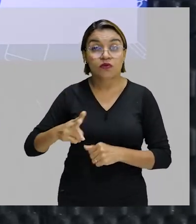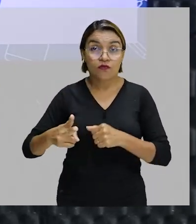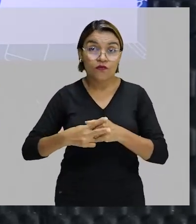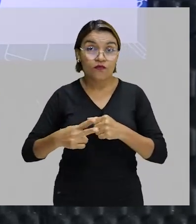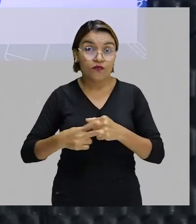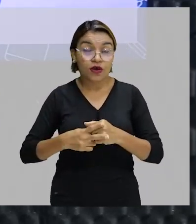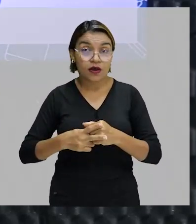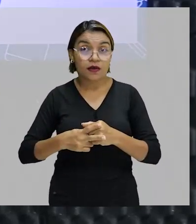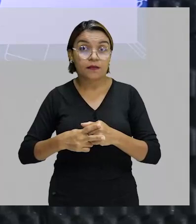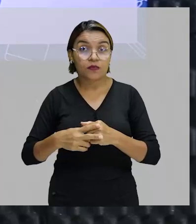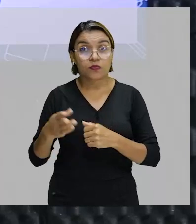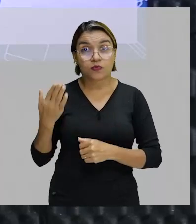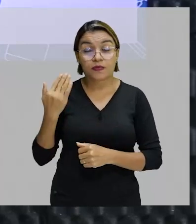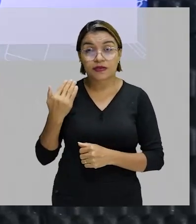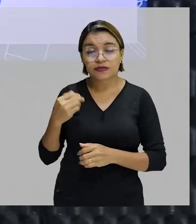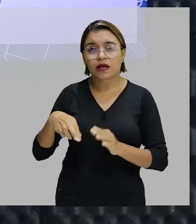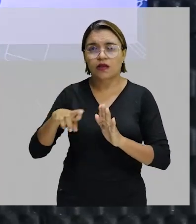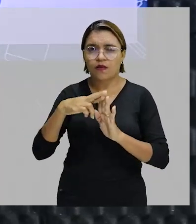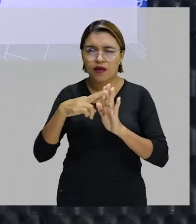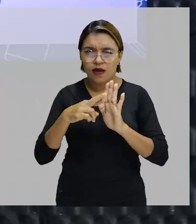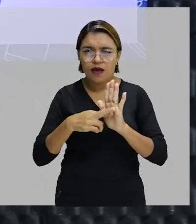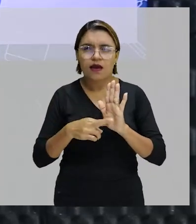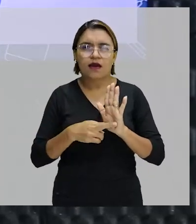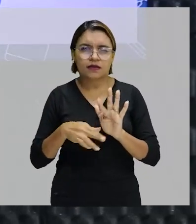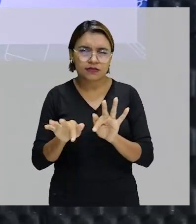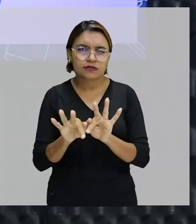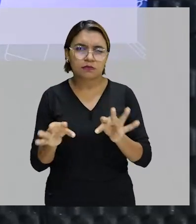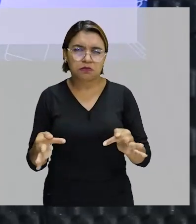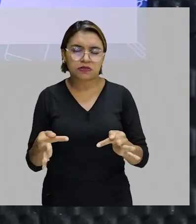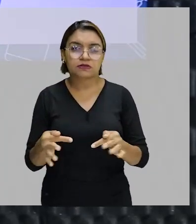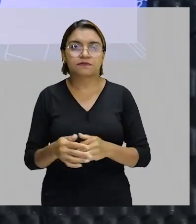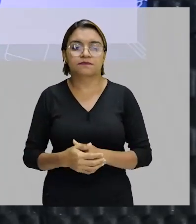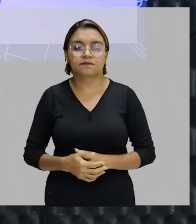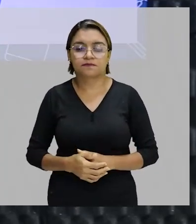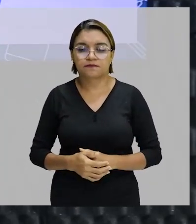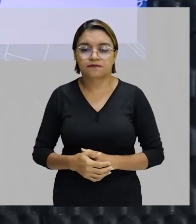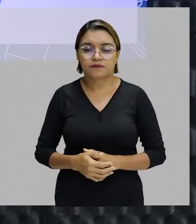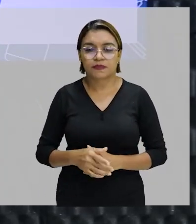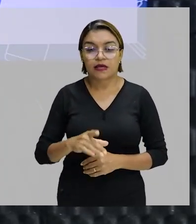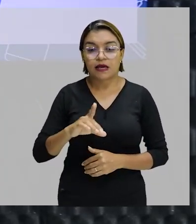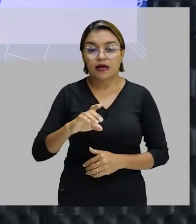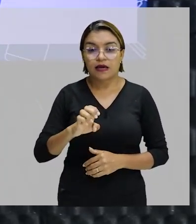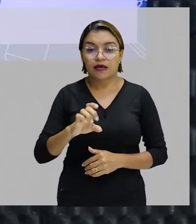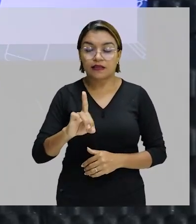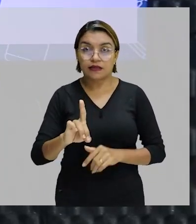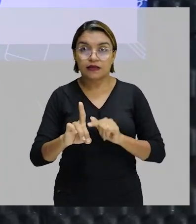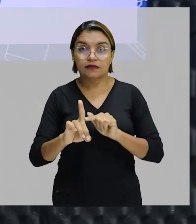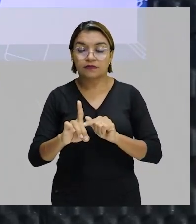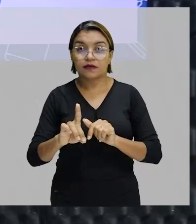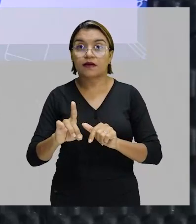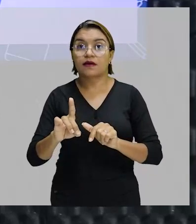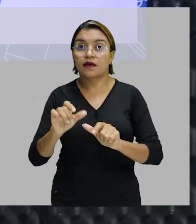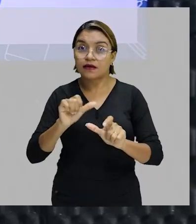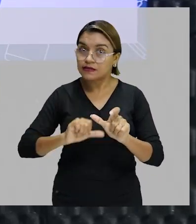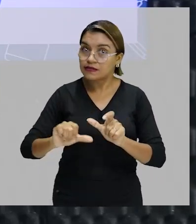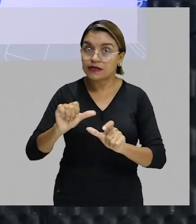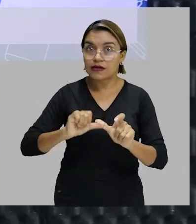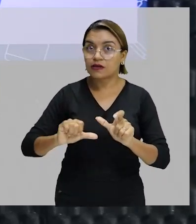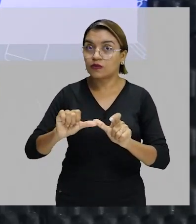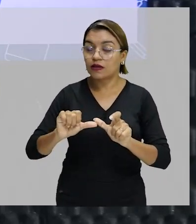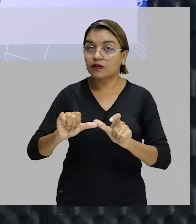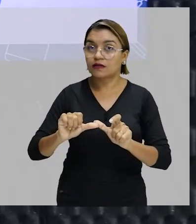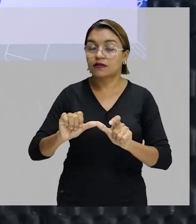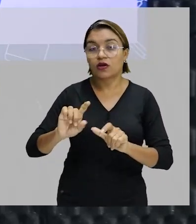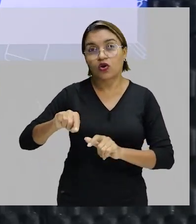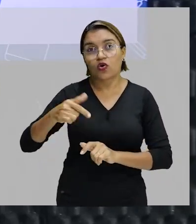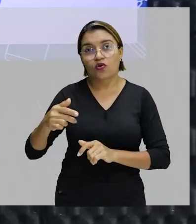particípio passado, a gente segue aquelas mesmas regrinhas do passado simples. É de, quando ele é regular, e no caso dos verbos irregulares, nós temos